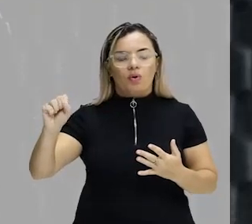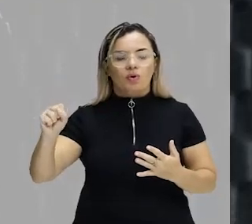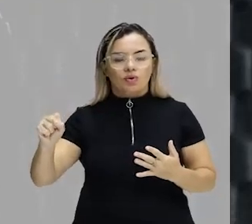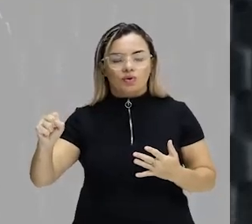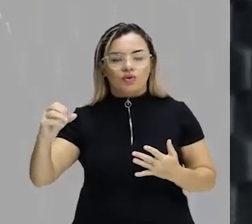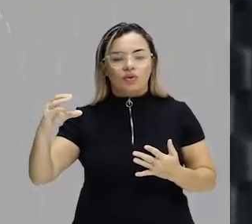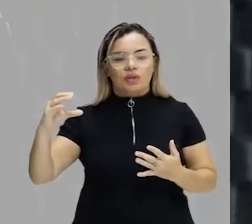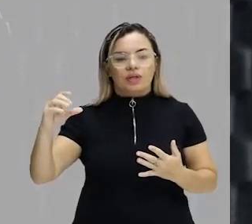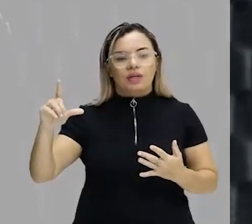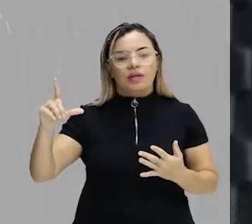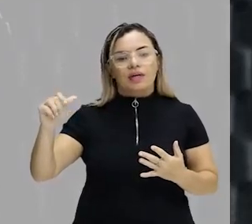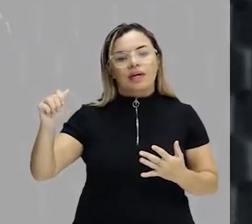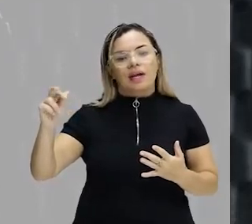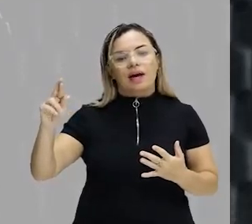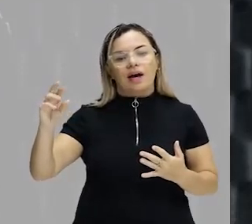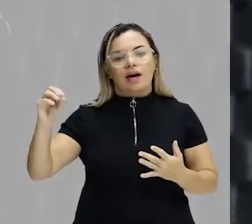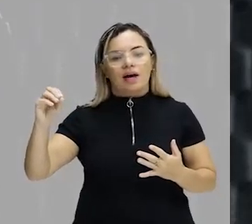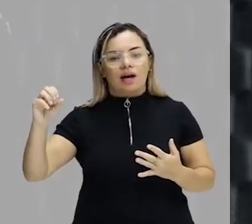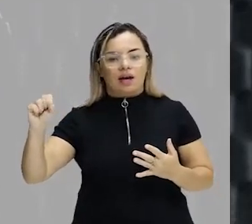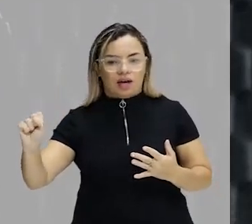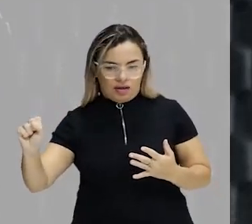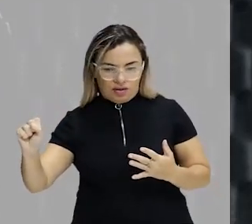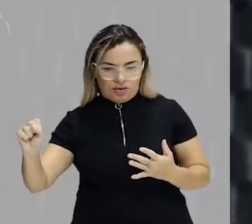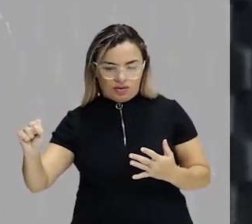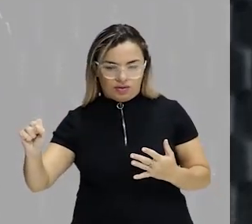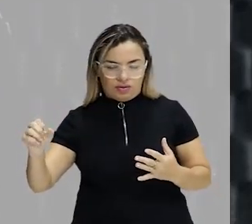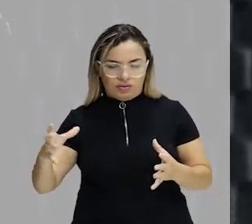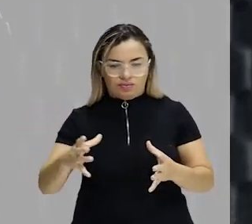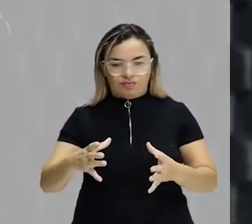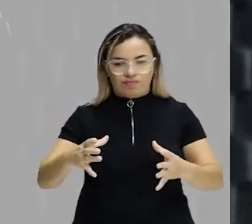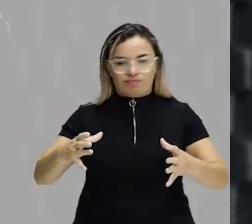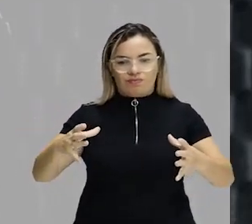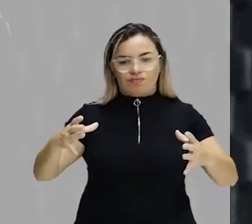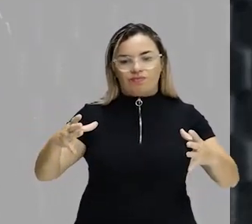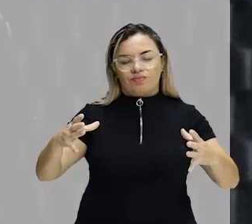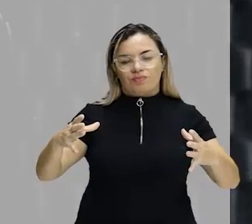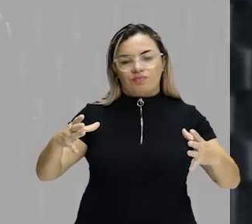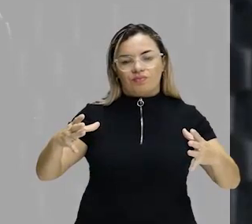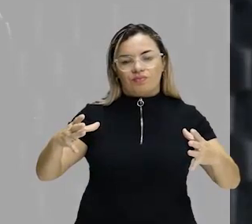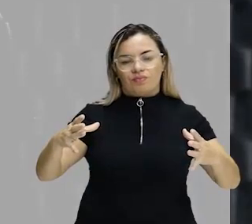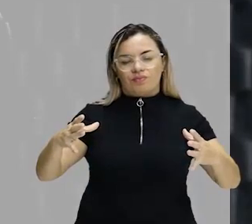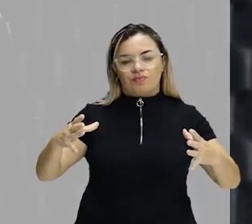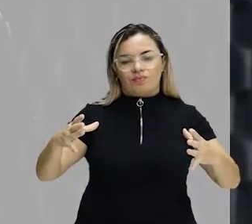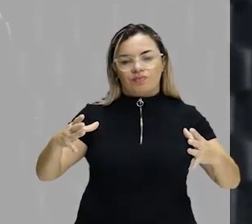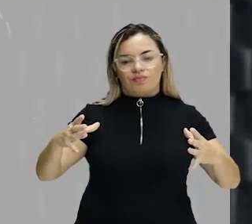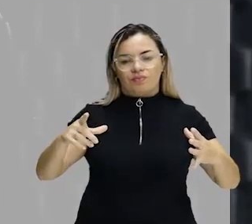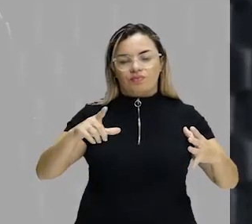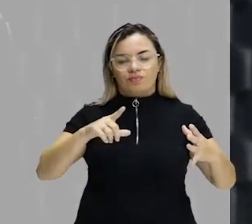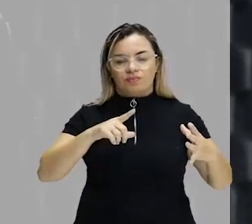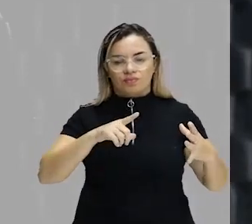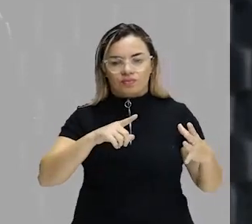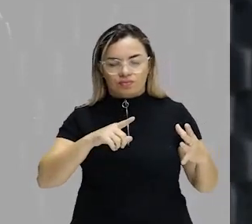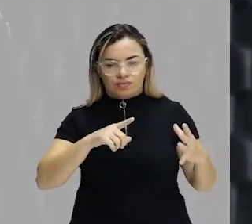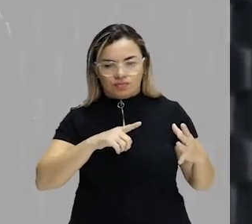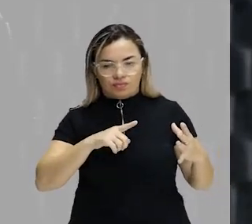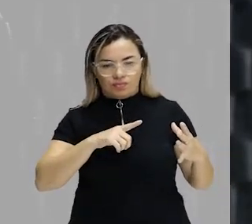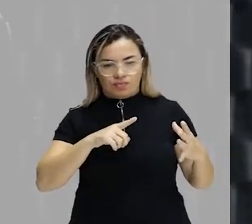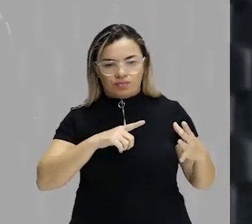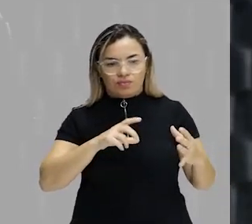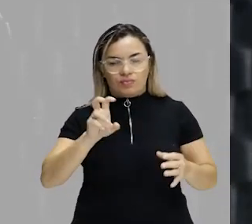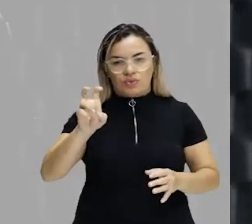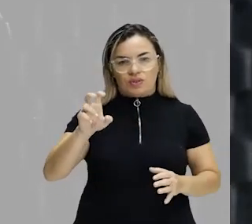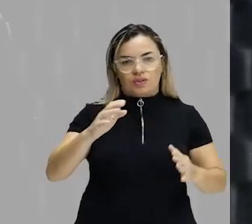pode fazer a leitura e buscar esse texto, tá bom? E aí ele diz, ó, cresceu tanto que já tem 5